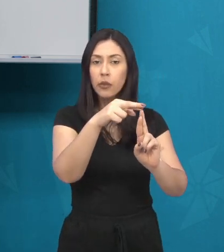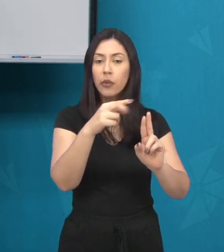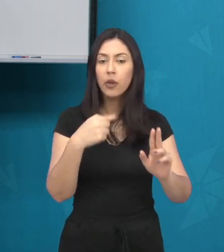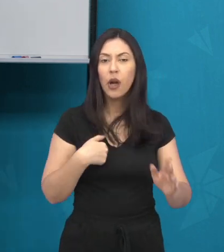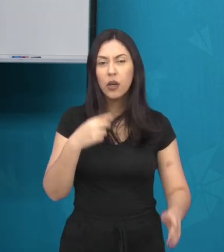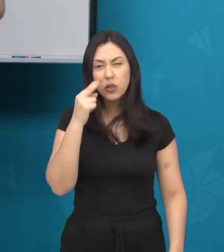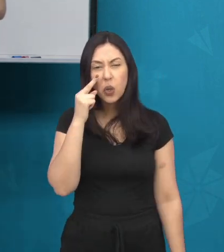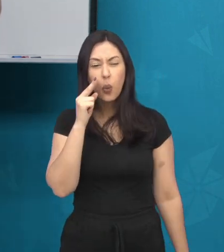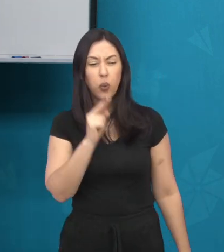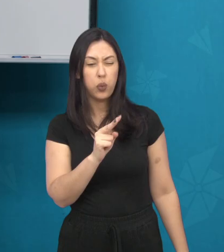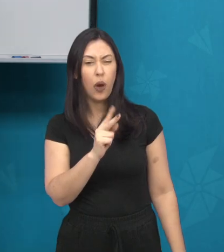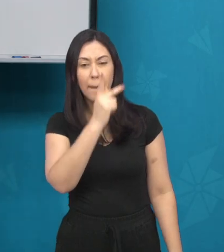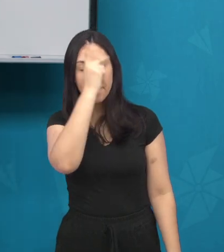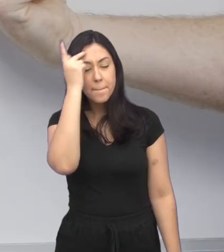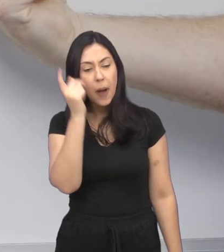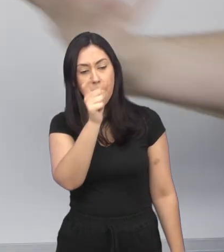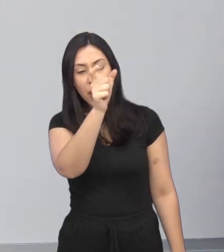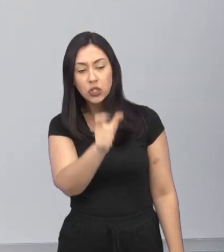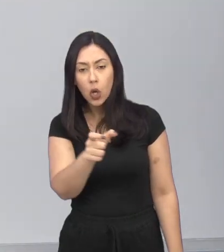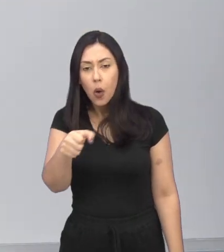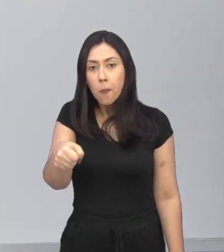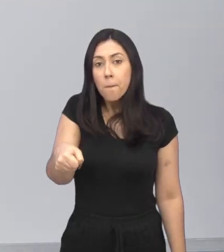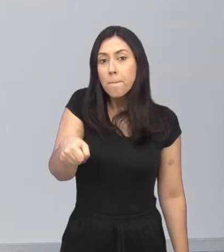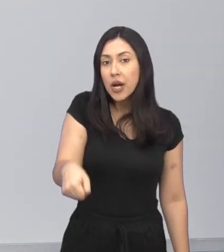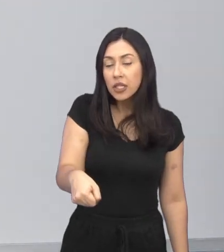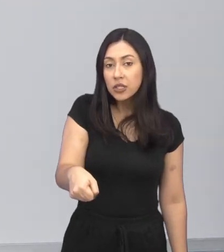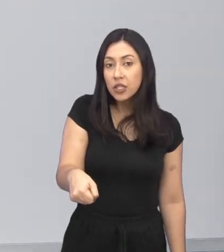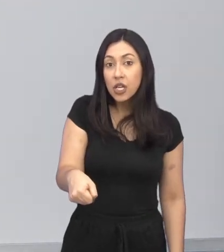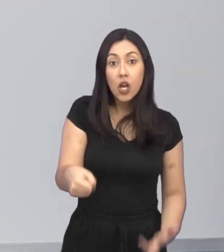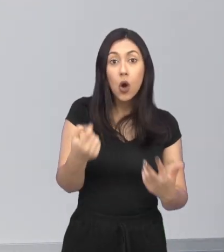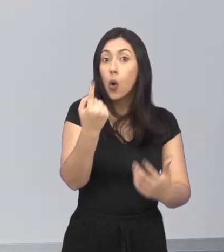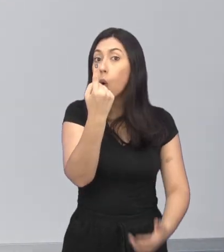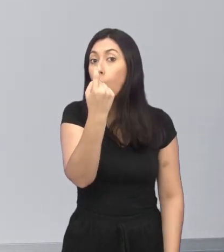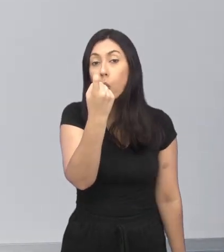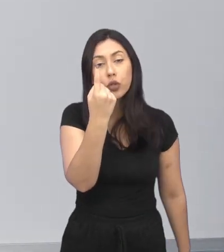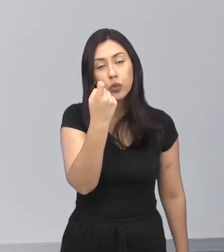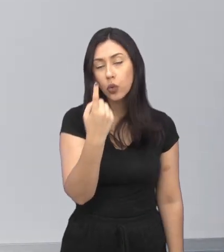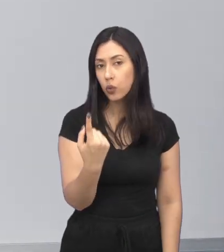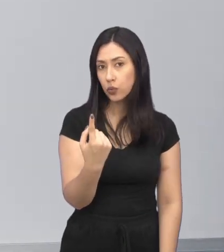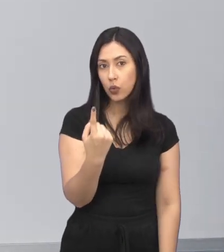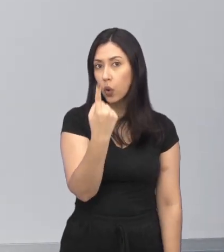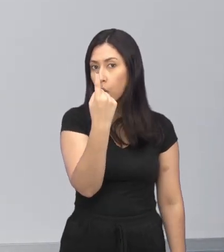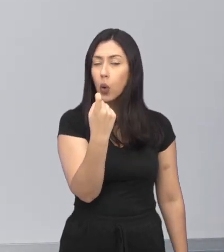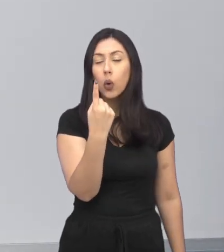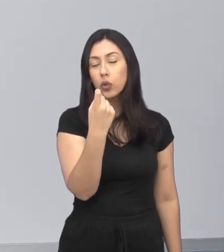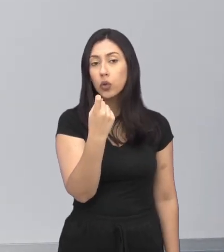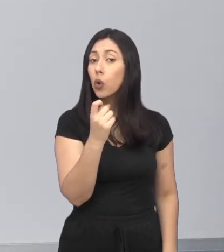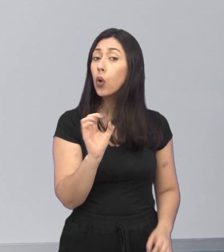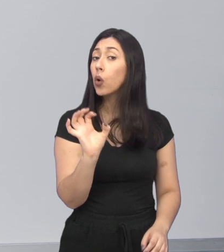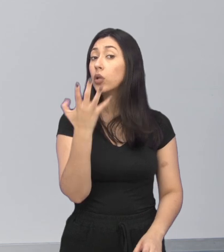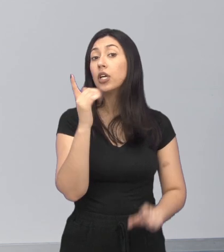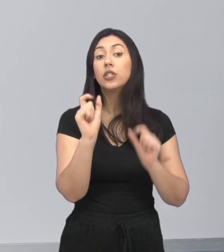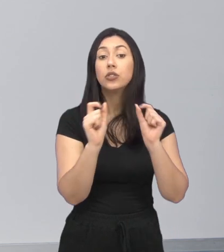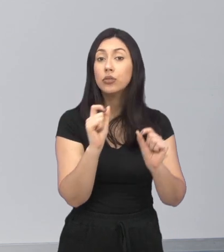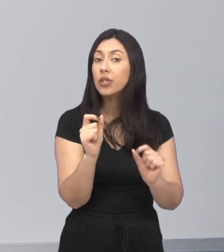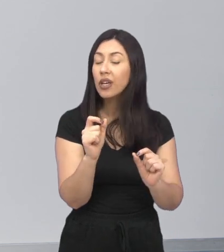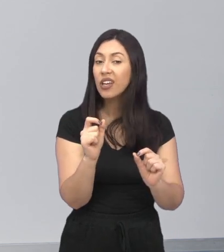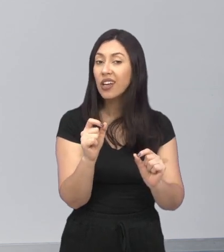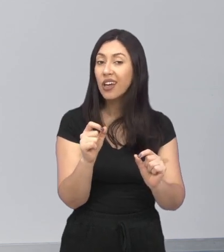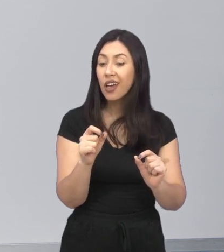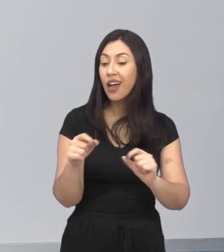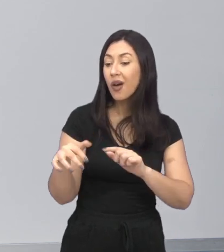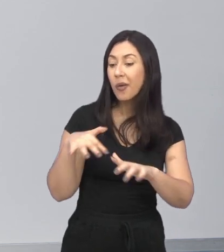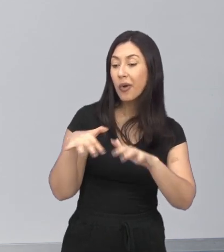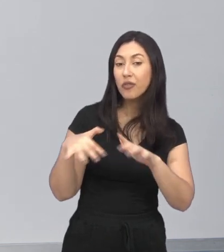inercial eu tô olhando a pessoa e a Bengala como um corpo só e o que acontece dentro desse corpo não